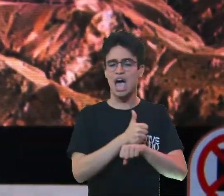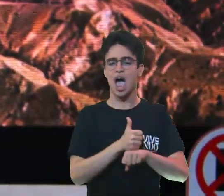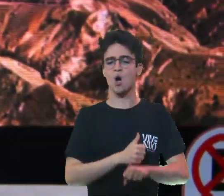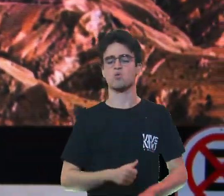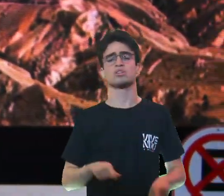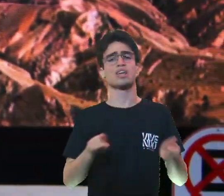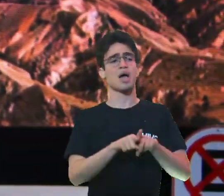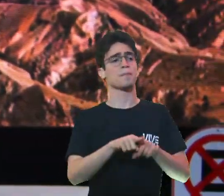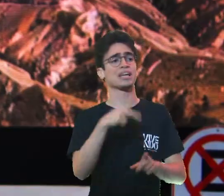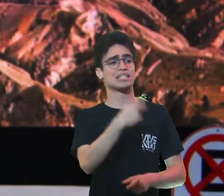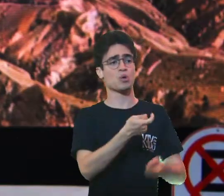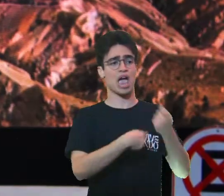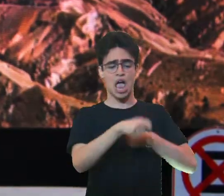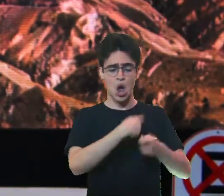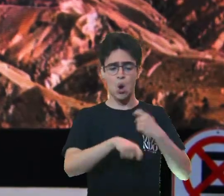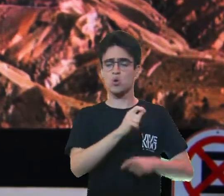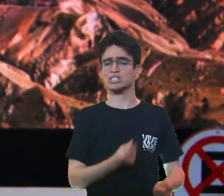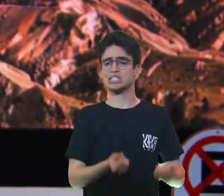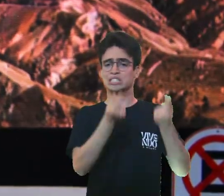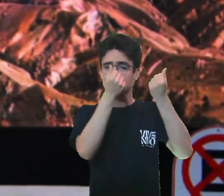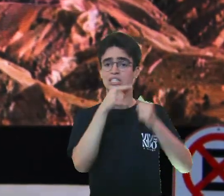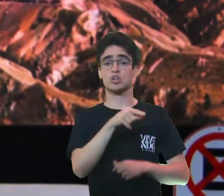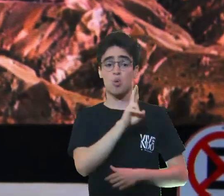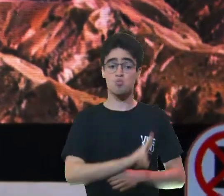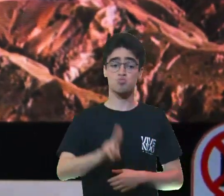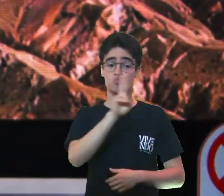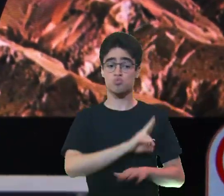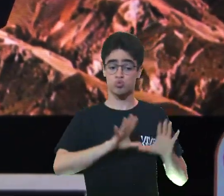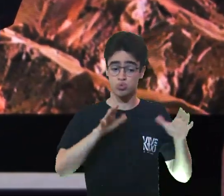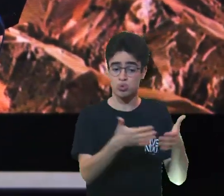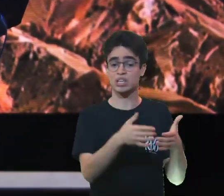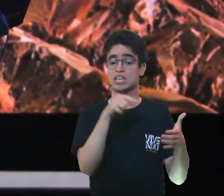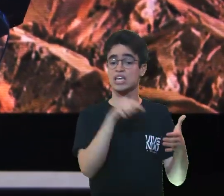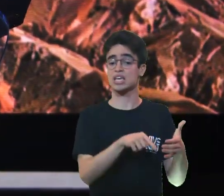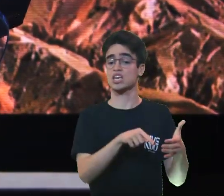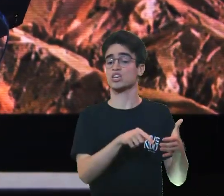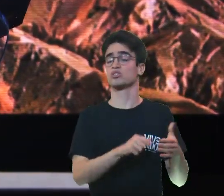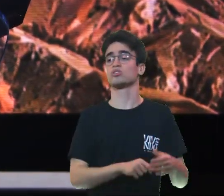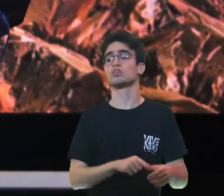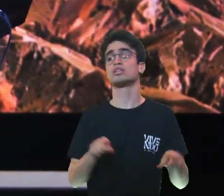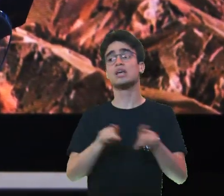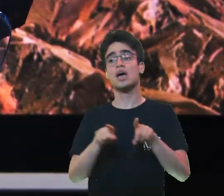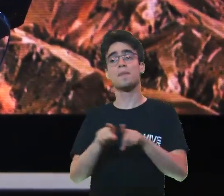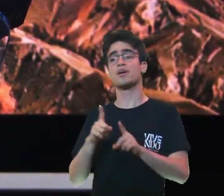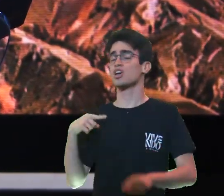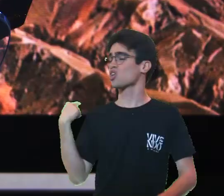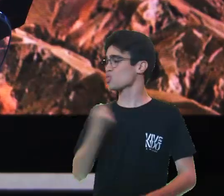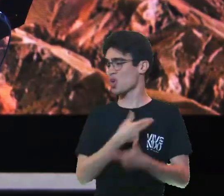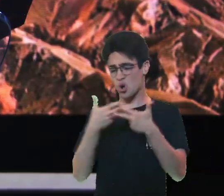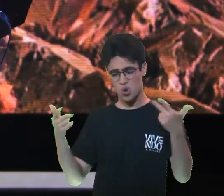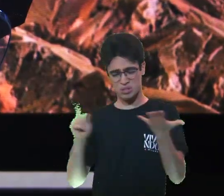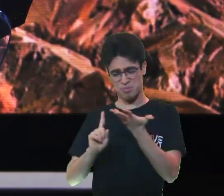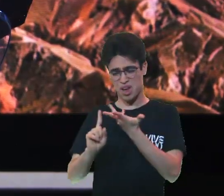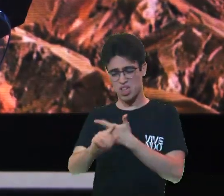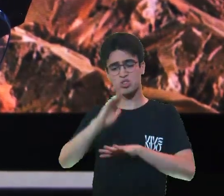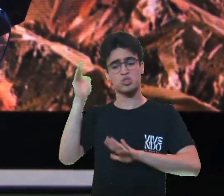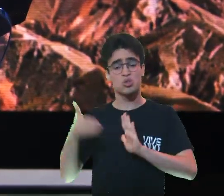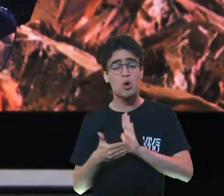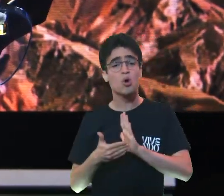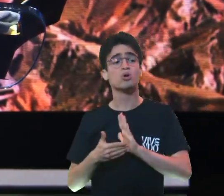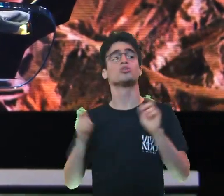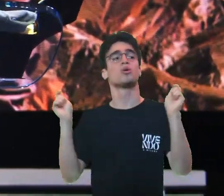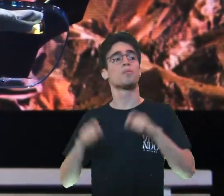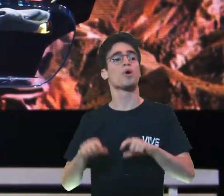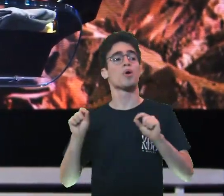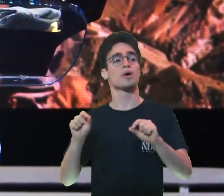dos seus recursos e bens. Use essa força, tudo que nós possuímos,